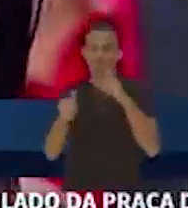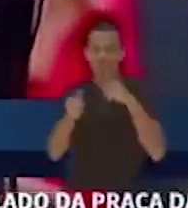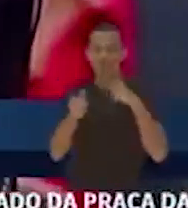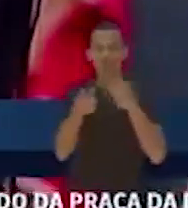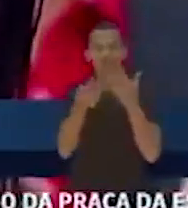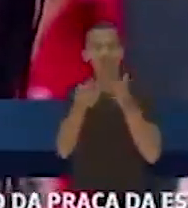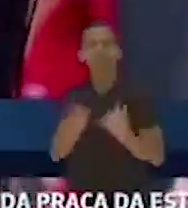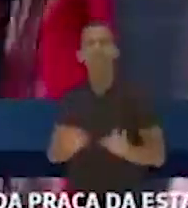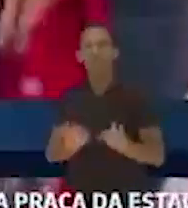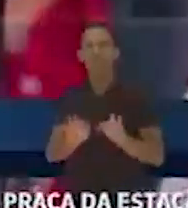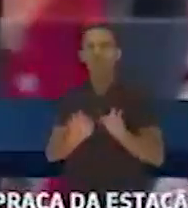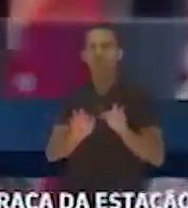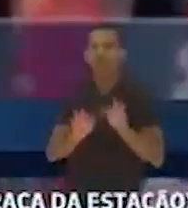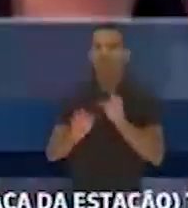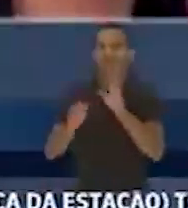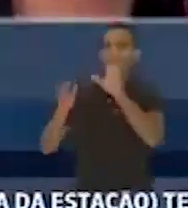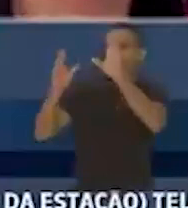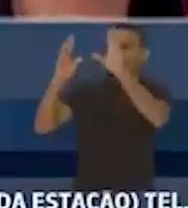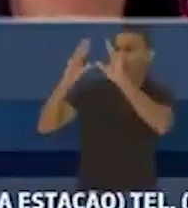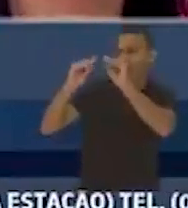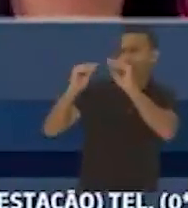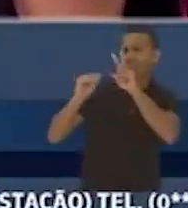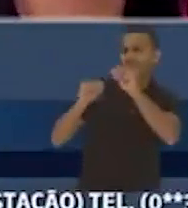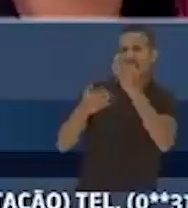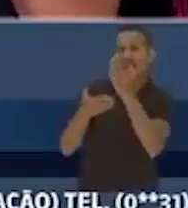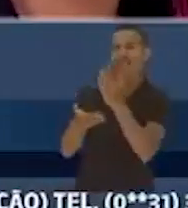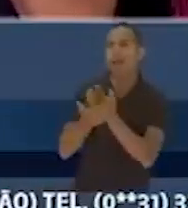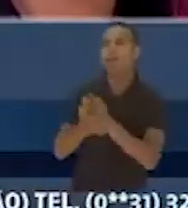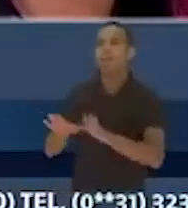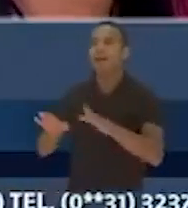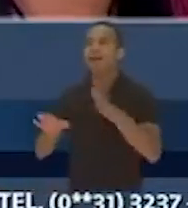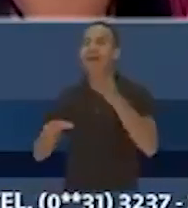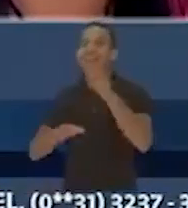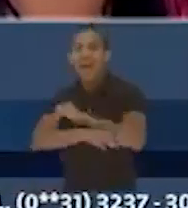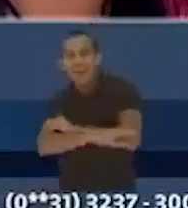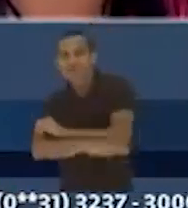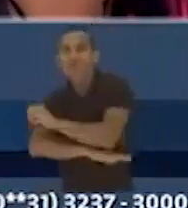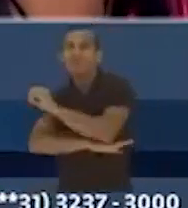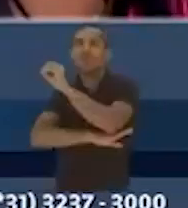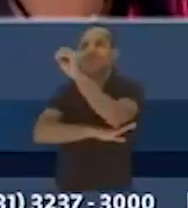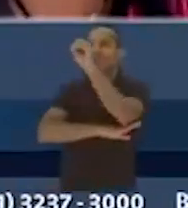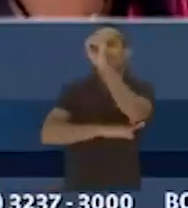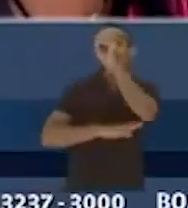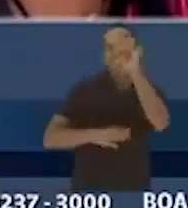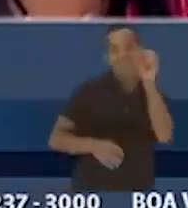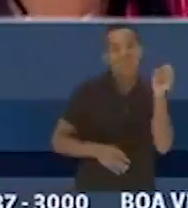A noite vai embora e o dia vai